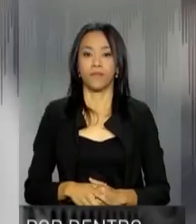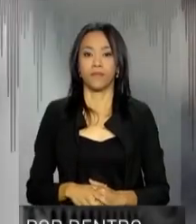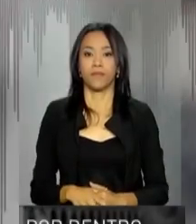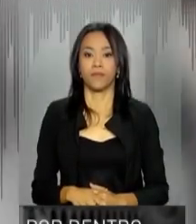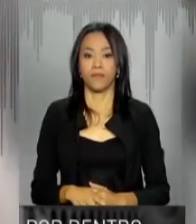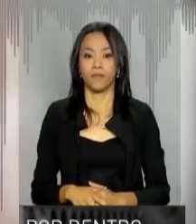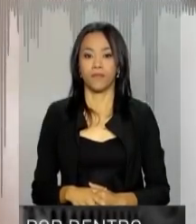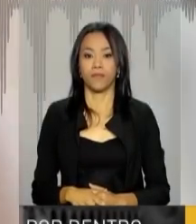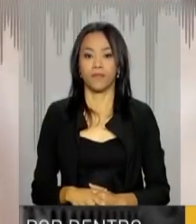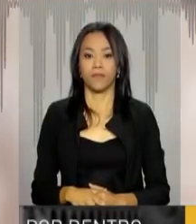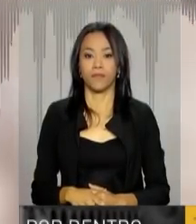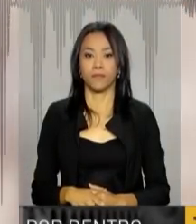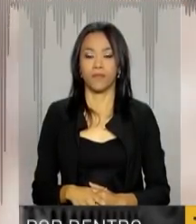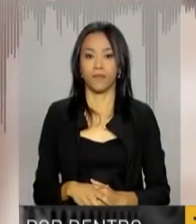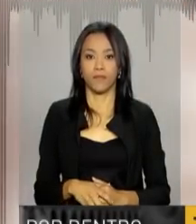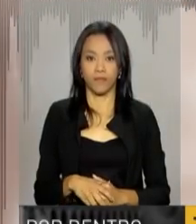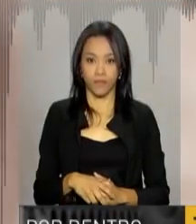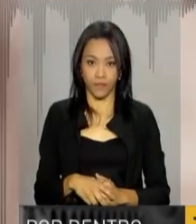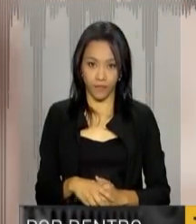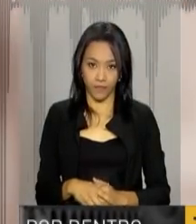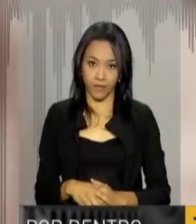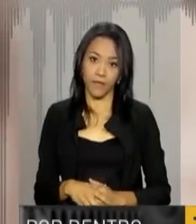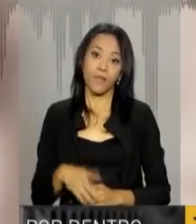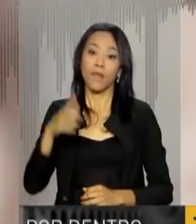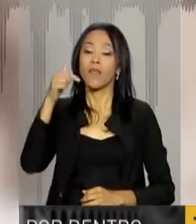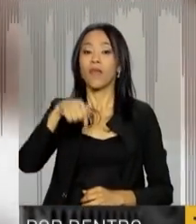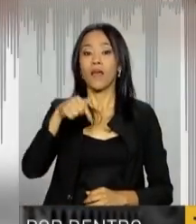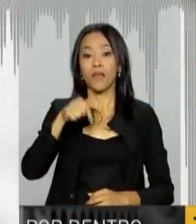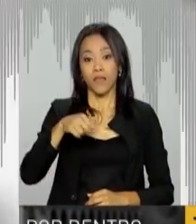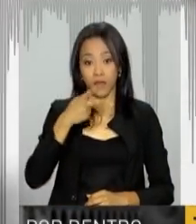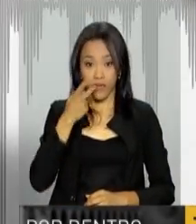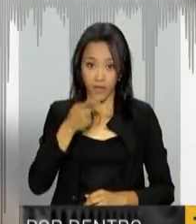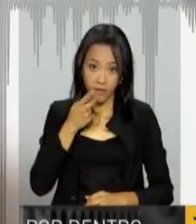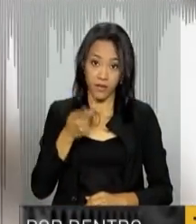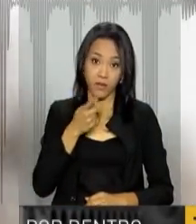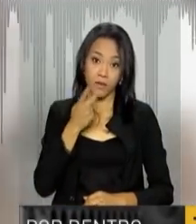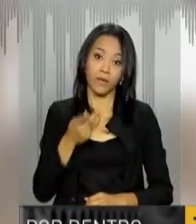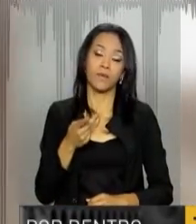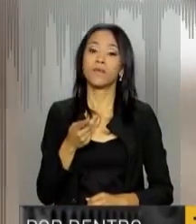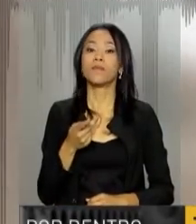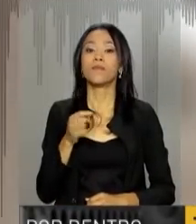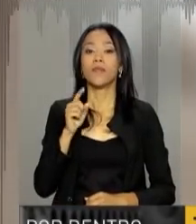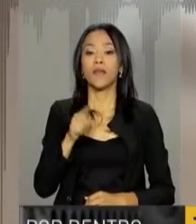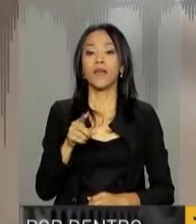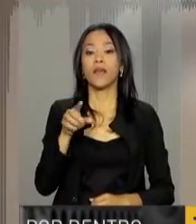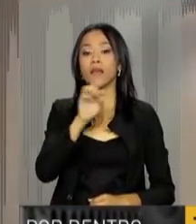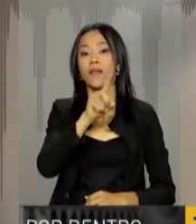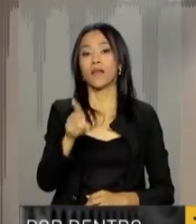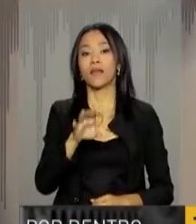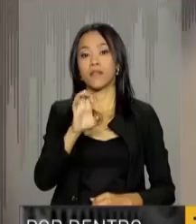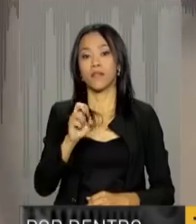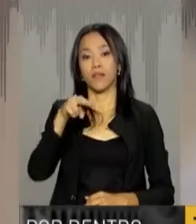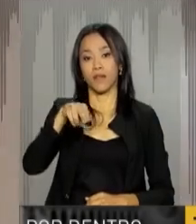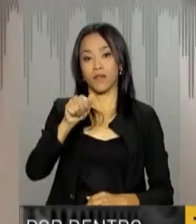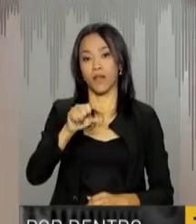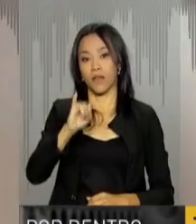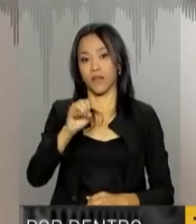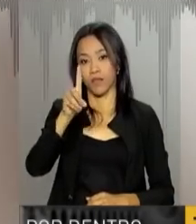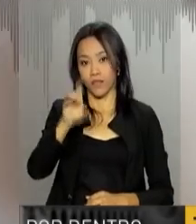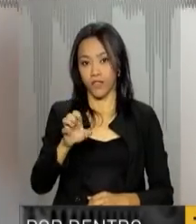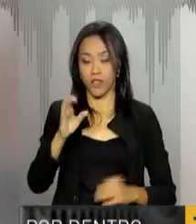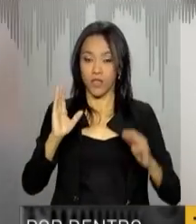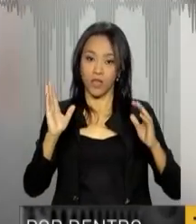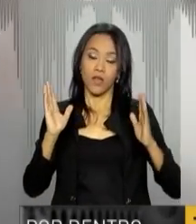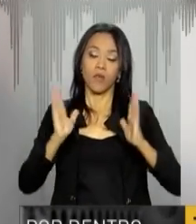senhor ministro osmar terra aqui quem está falando é zenaide velter atualmente mora em boa vista do buricá